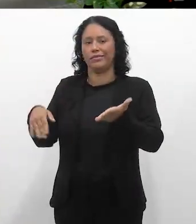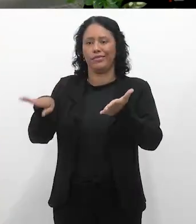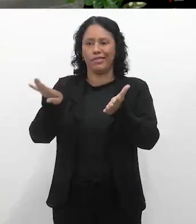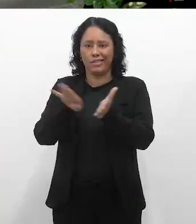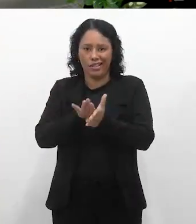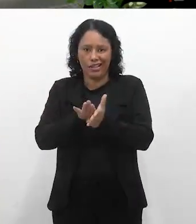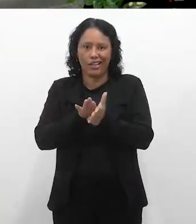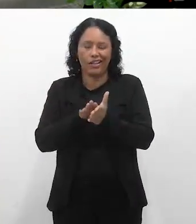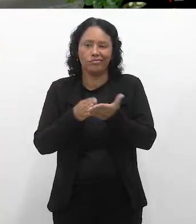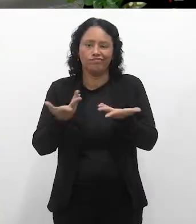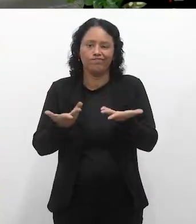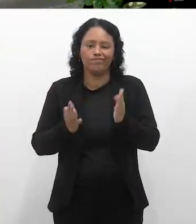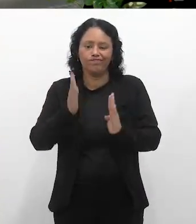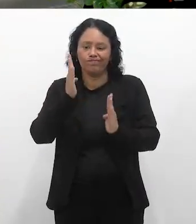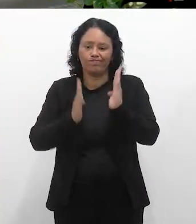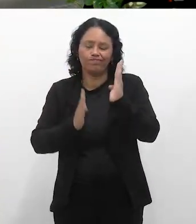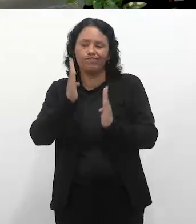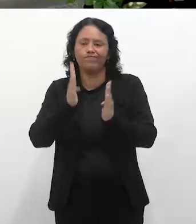ponto muito mais...